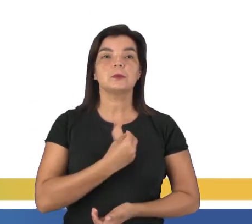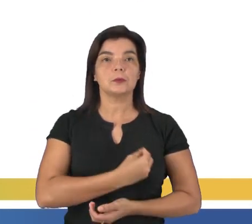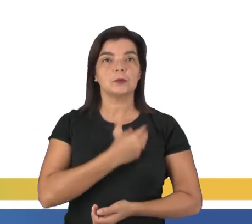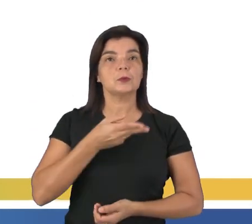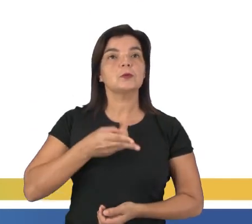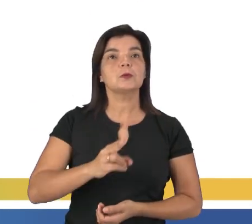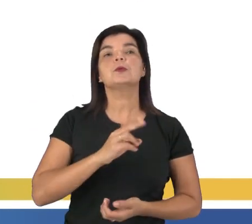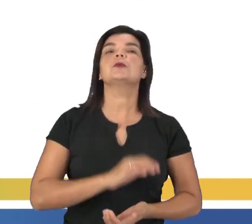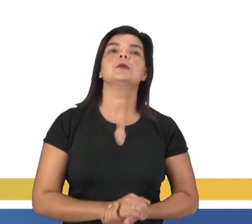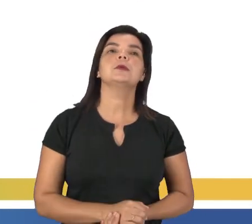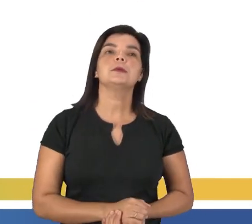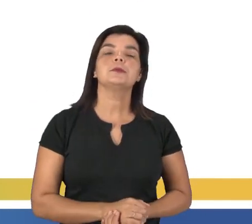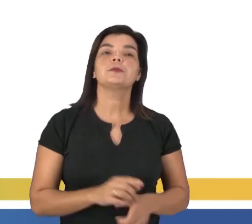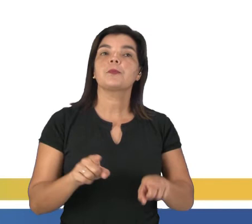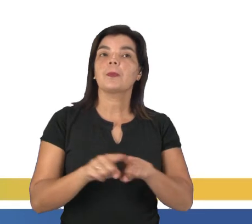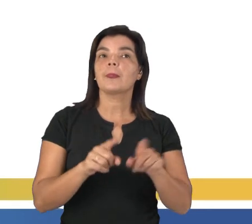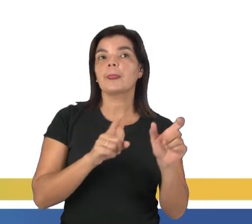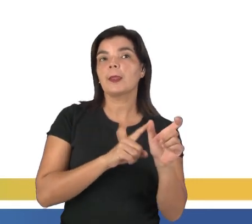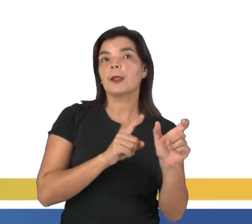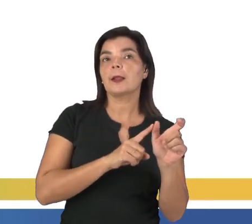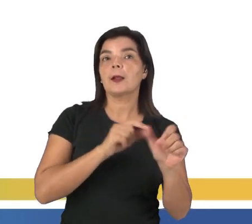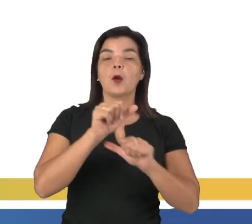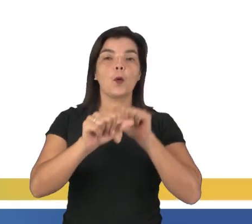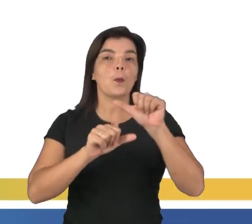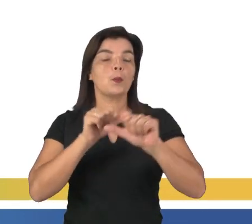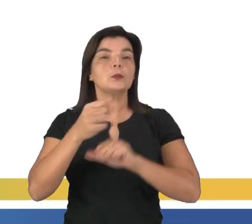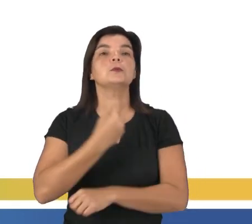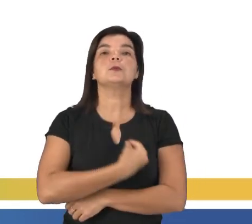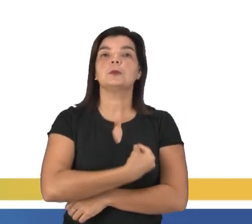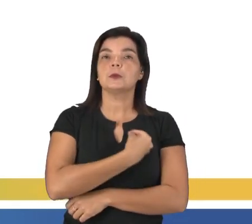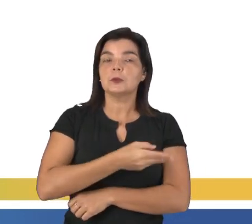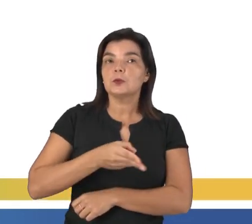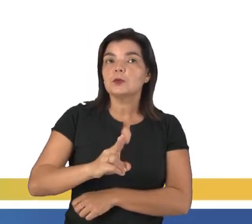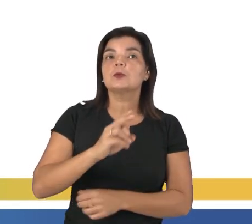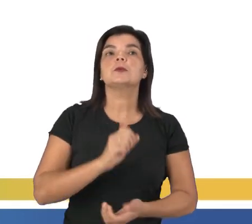presente contínuo, tá? Então, pega a palavra ali e transforma em presente contínuo.